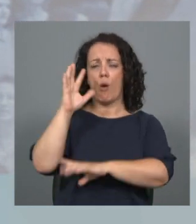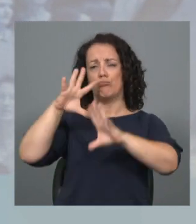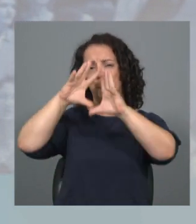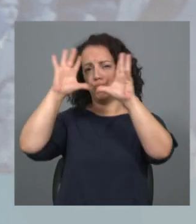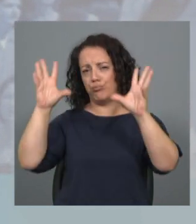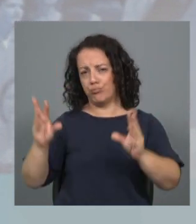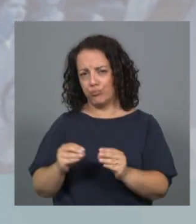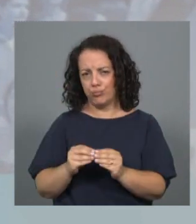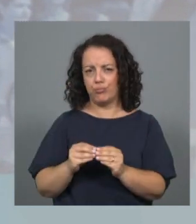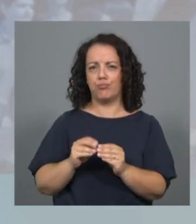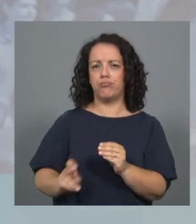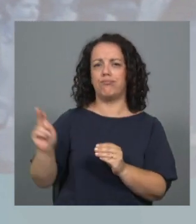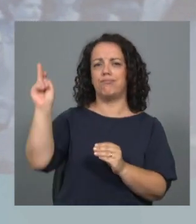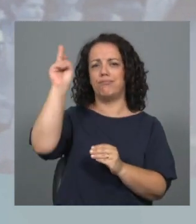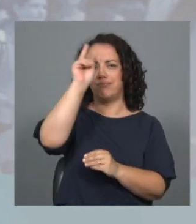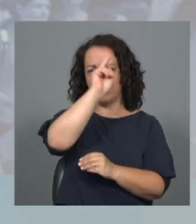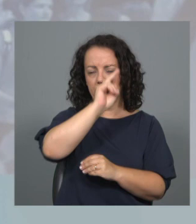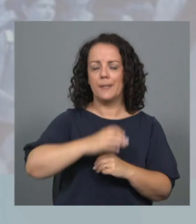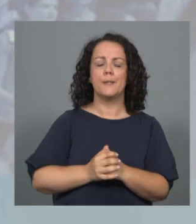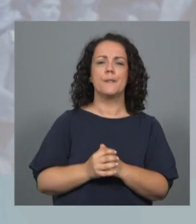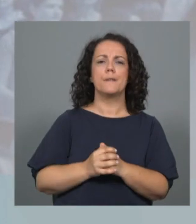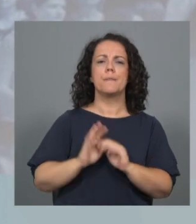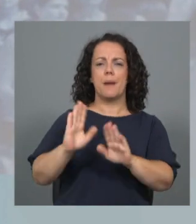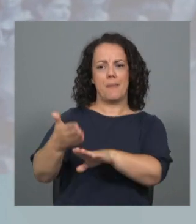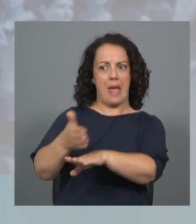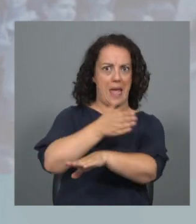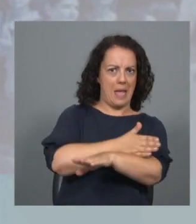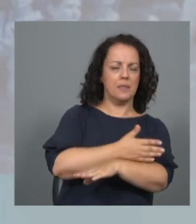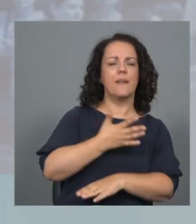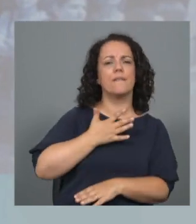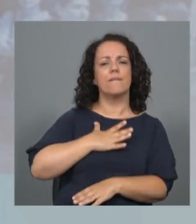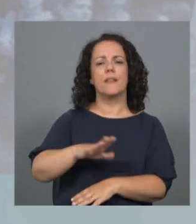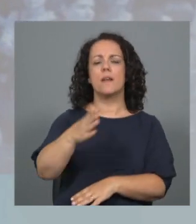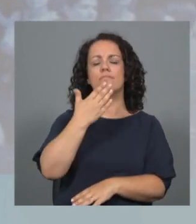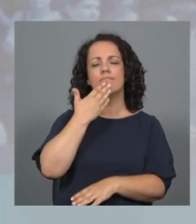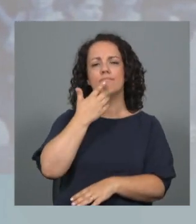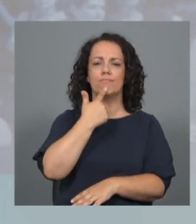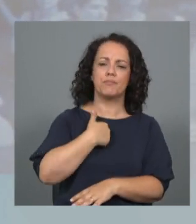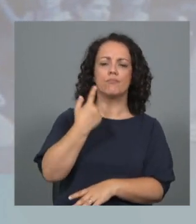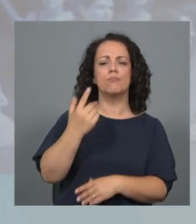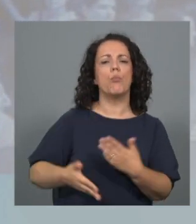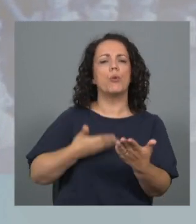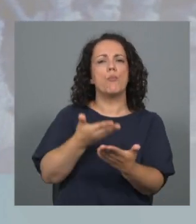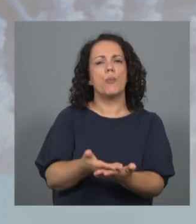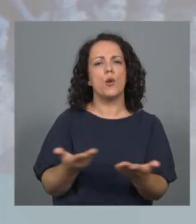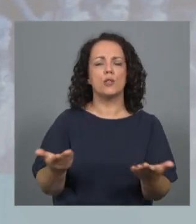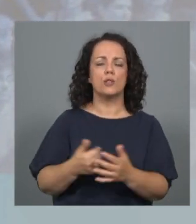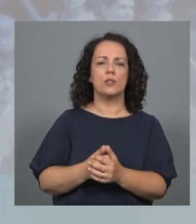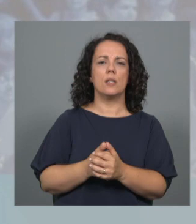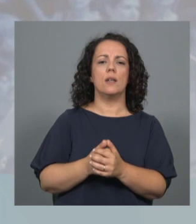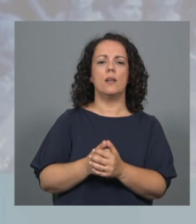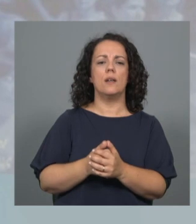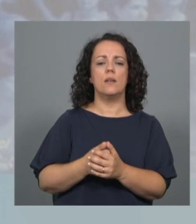por esse país e por esse mundo além. Antes, pedia-lhe uma proposta que possa fazer para quem